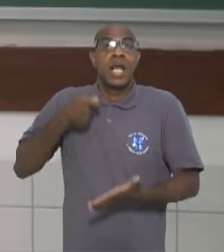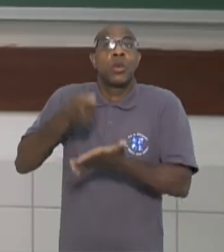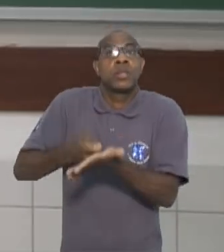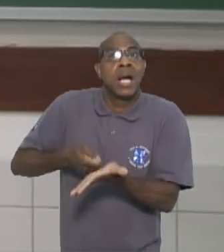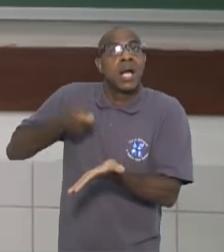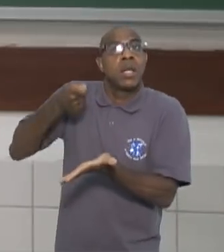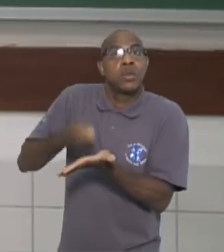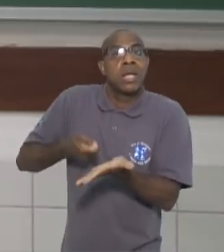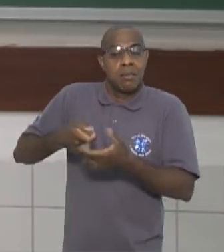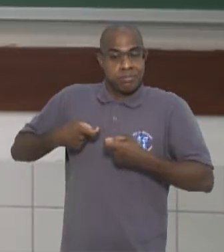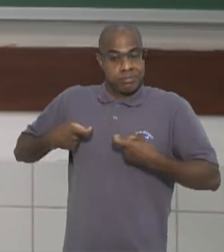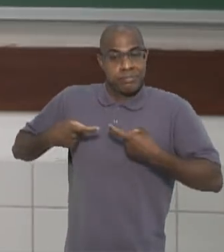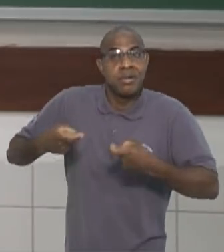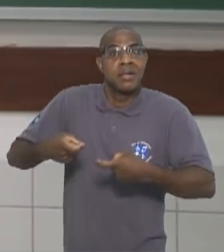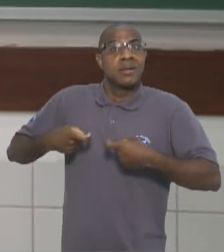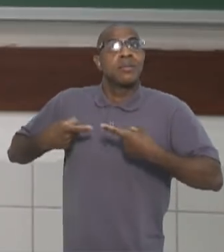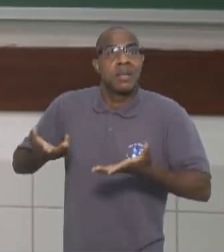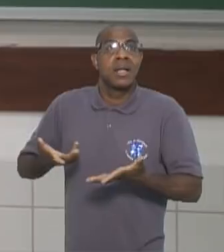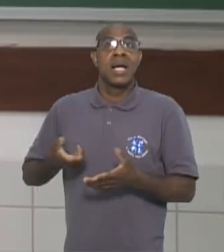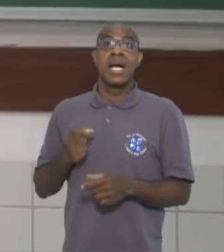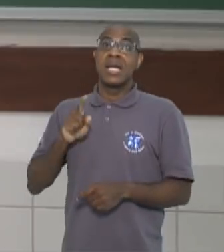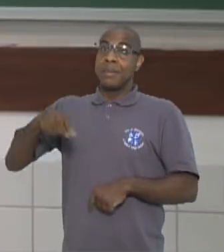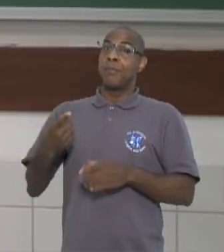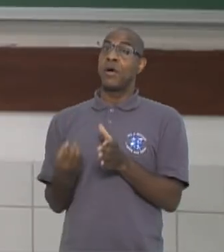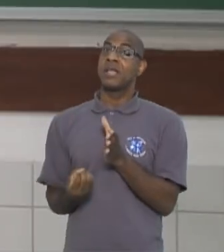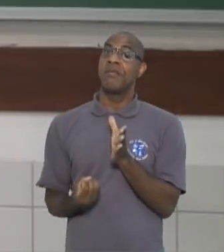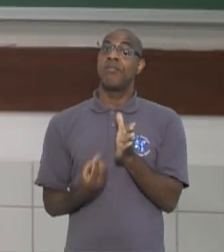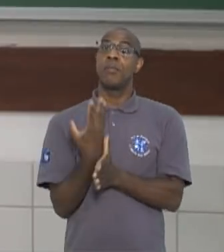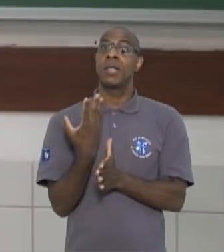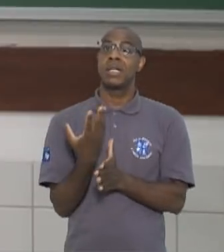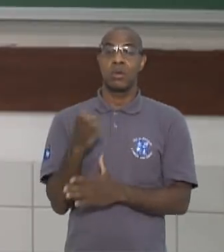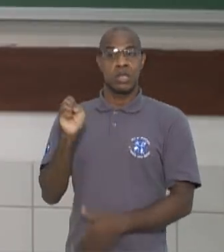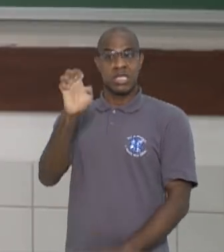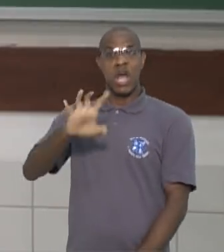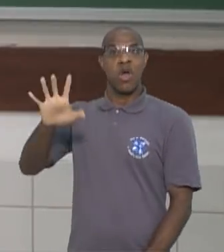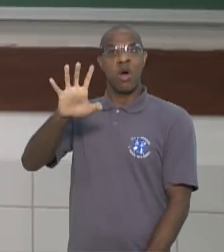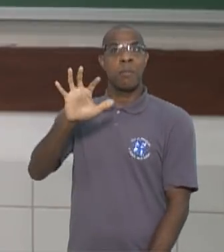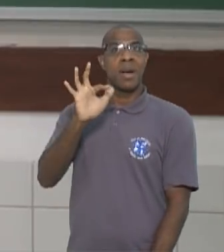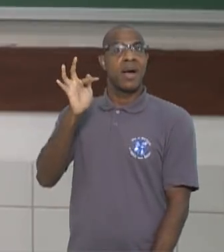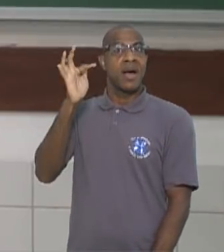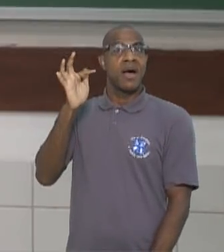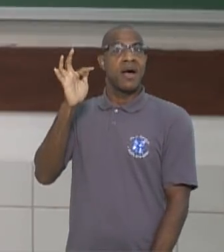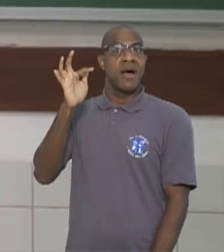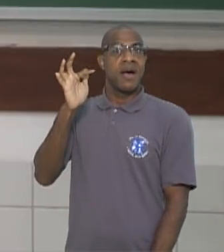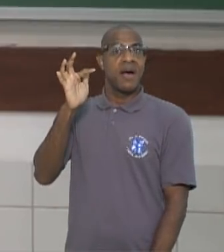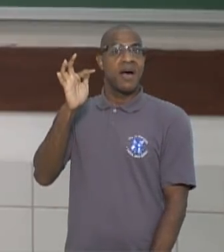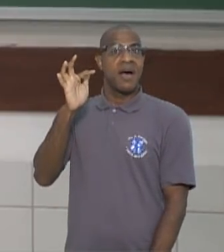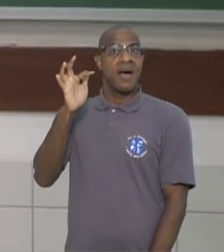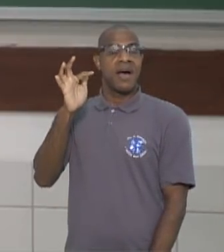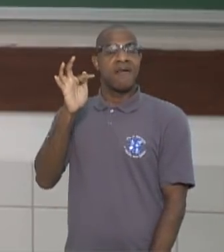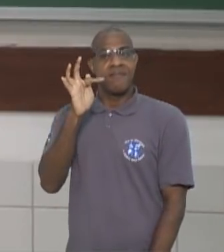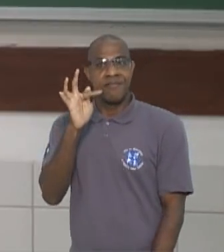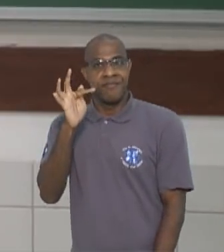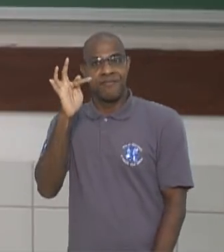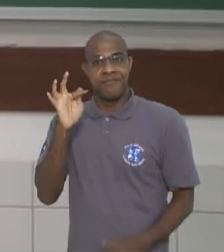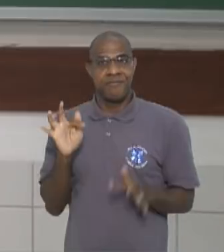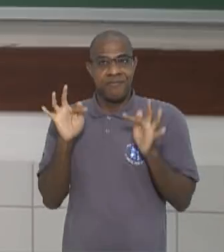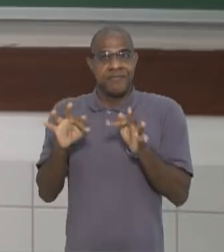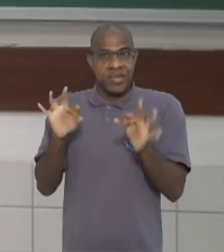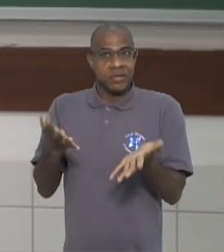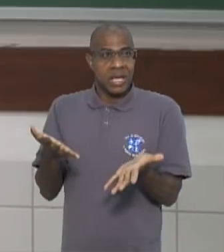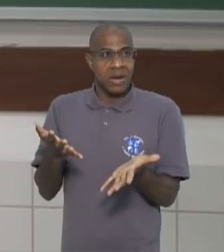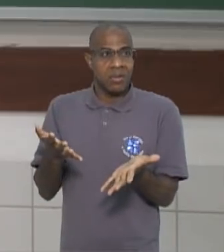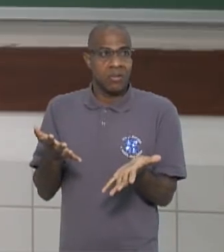nobre, na verdade, depois da formação da Europa feudal, vai se tornando com o tempo muito ociosa. De um